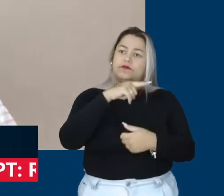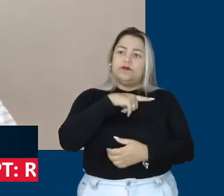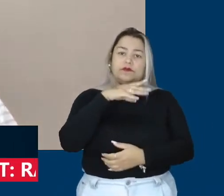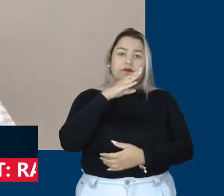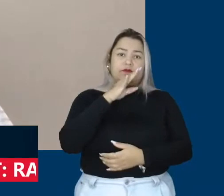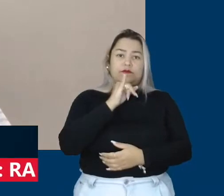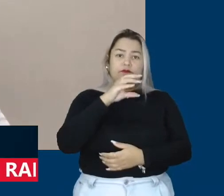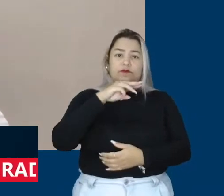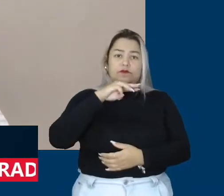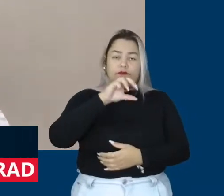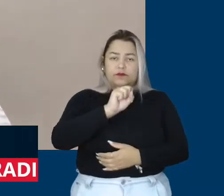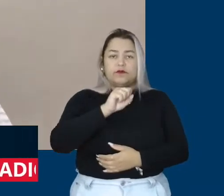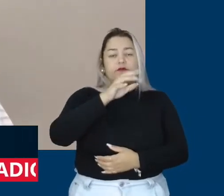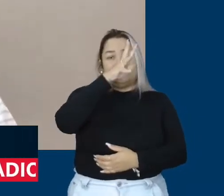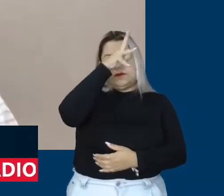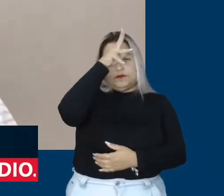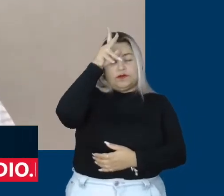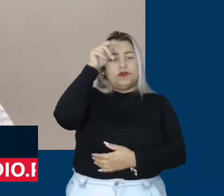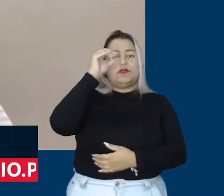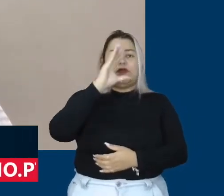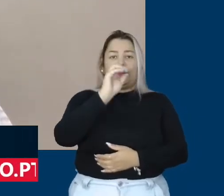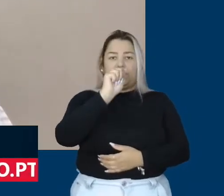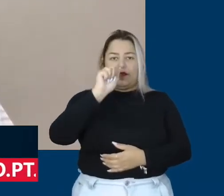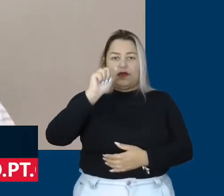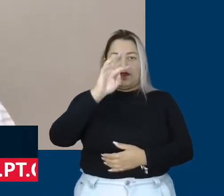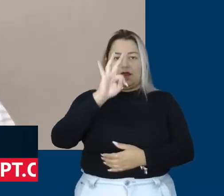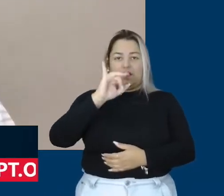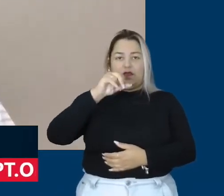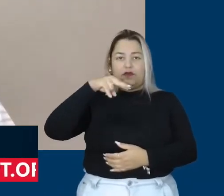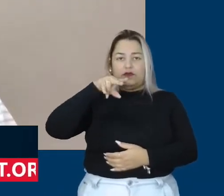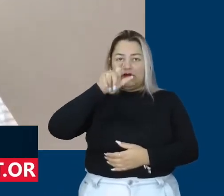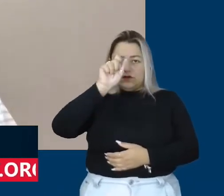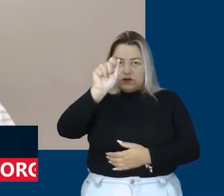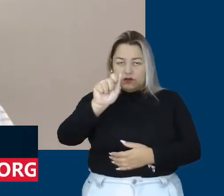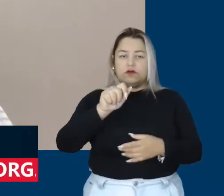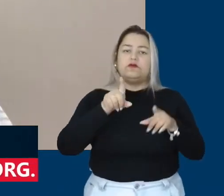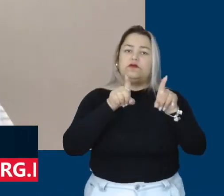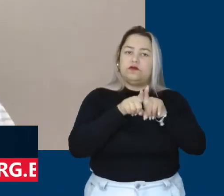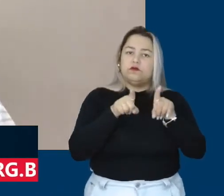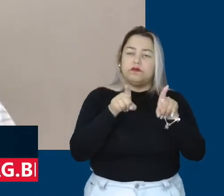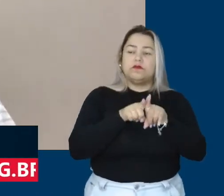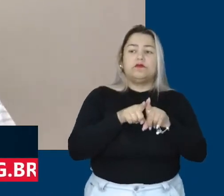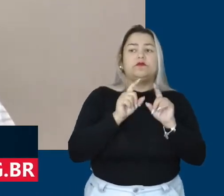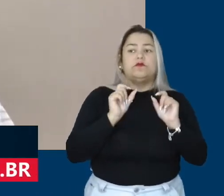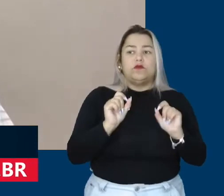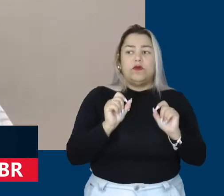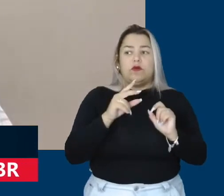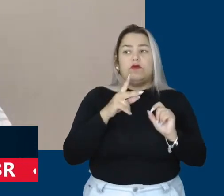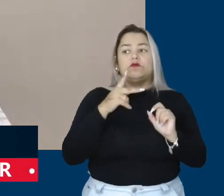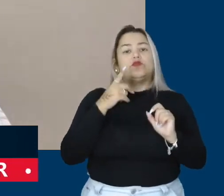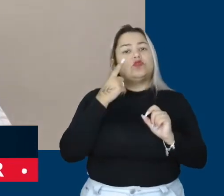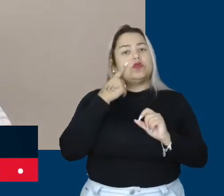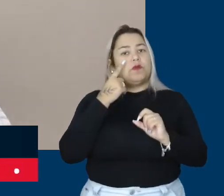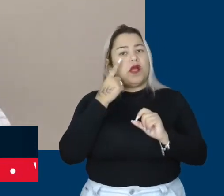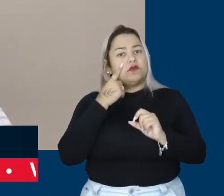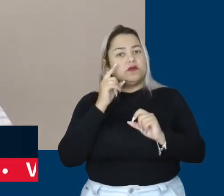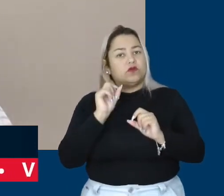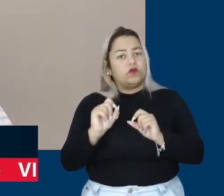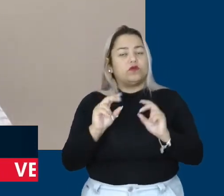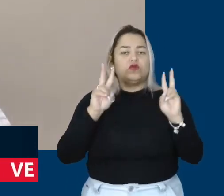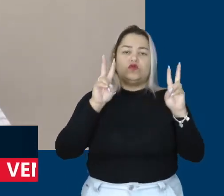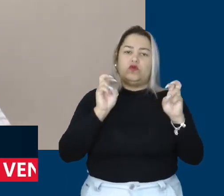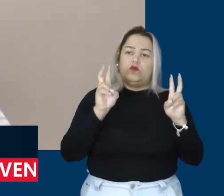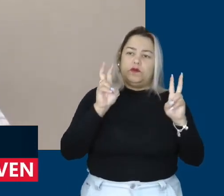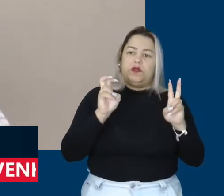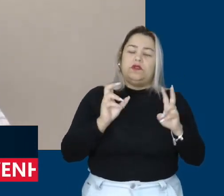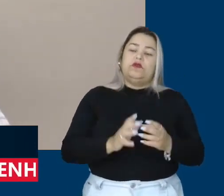temos o Pantanal, temos o Cerrado, temos a Caatinga, tem um fenômeno que eu tenho insistido e chamado a atenção sobre ele, que